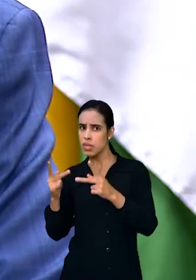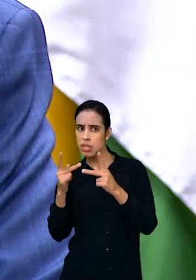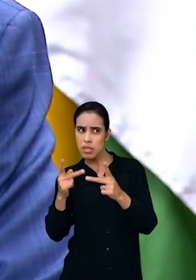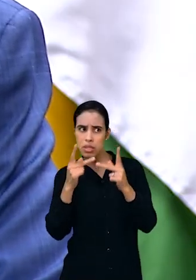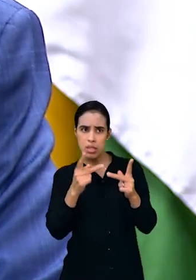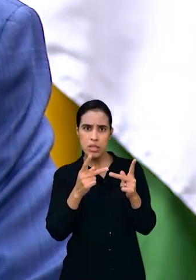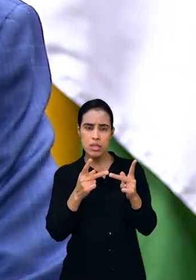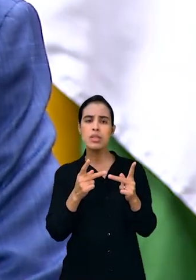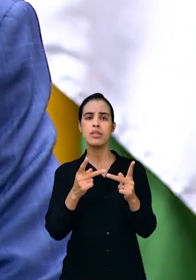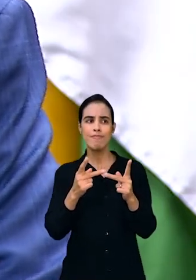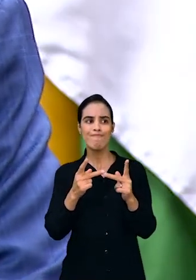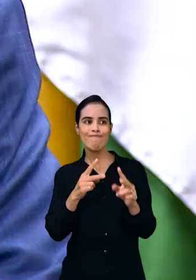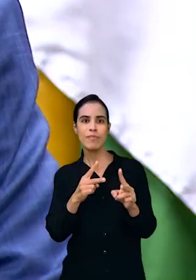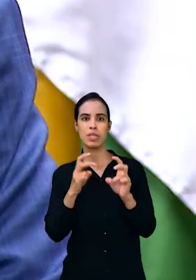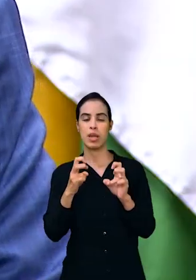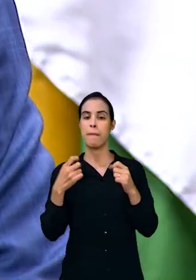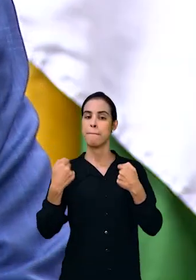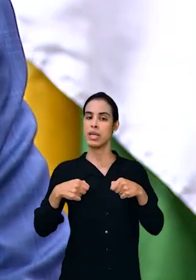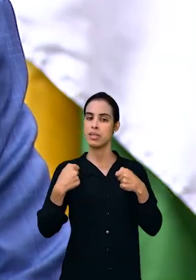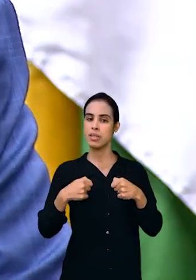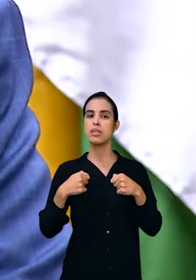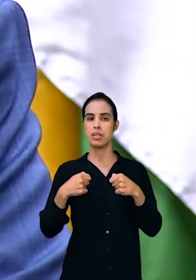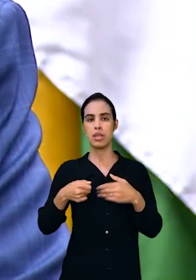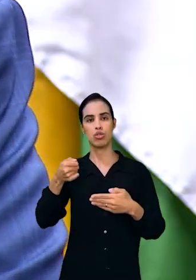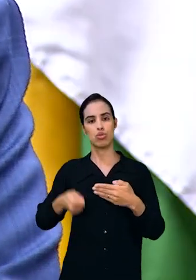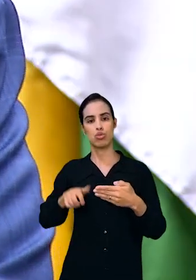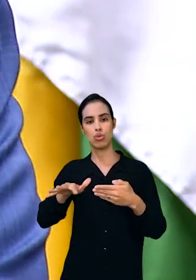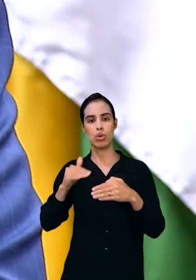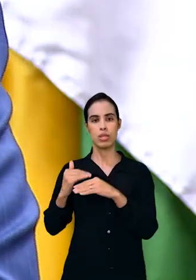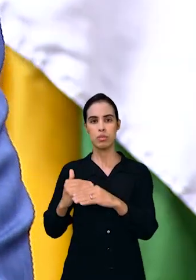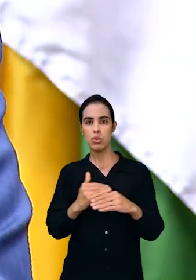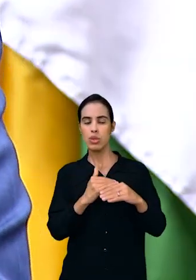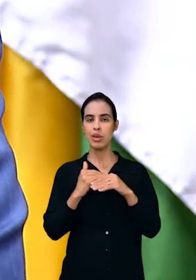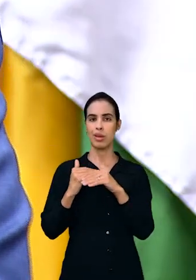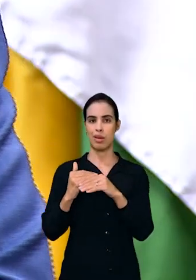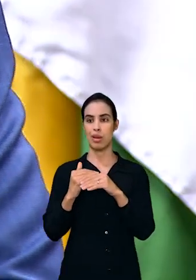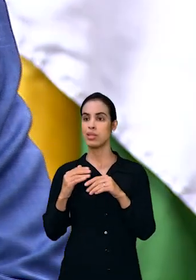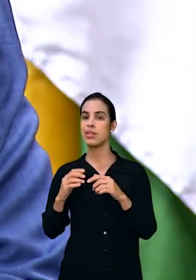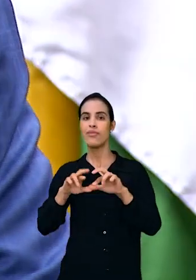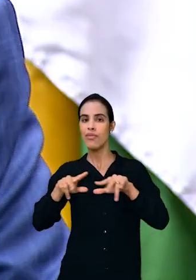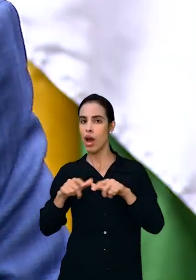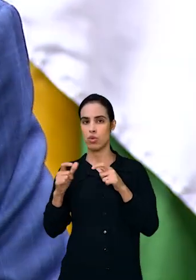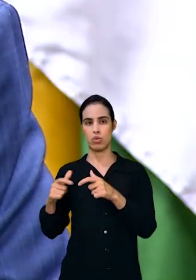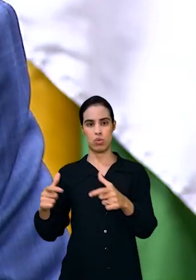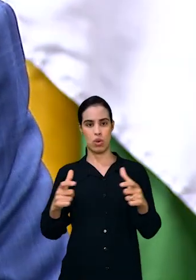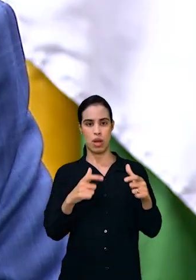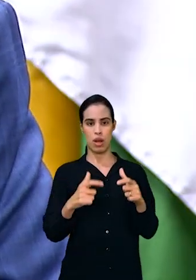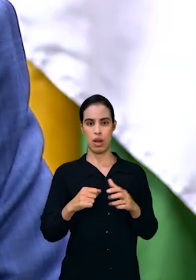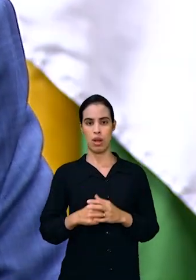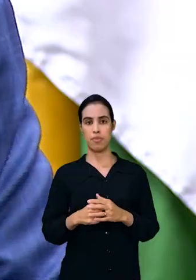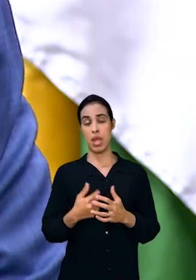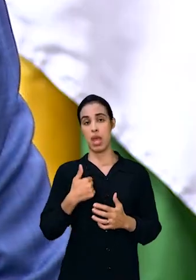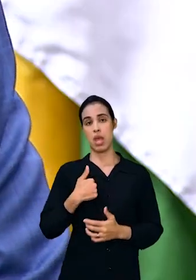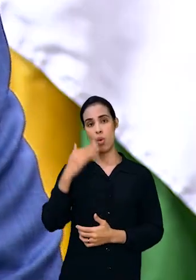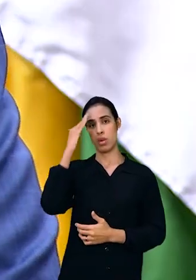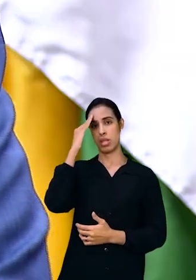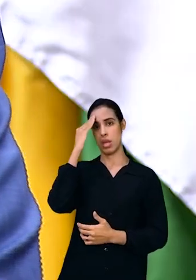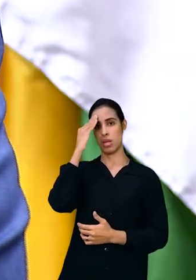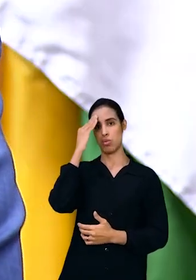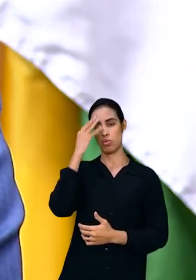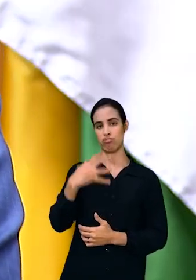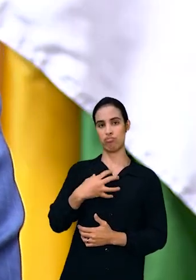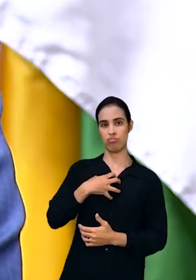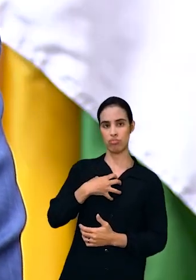suas correições, já vem sinalizando que é preciso que haja uniformização de jurisprudência dentro dos tribunais. Não é mais